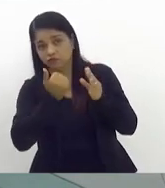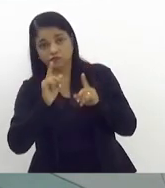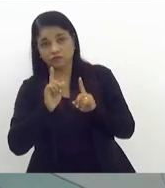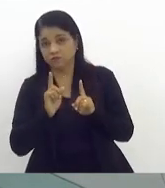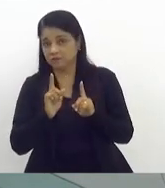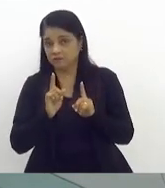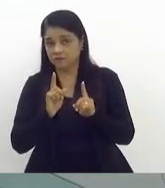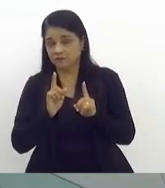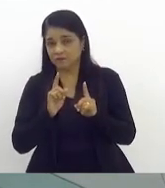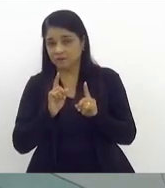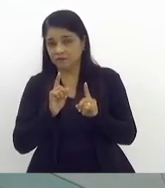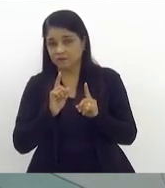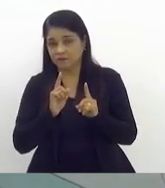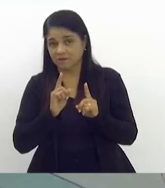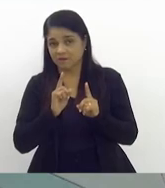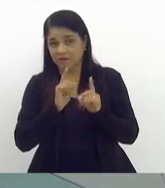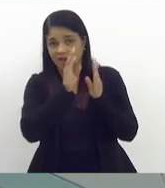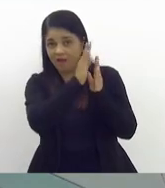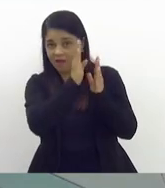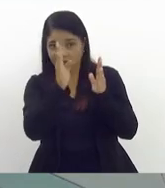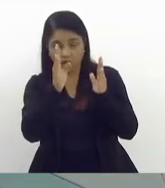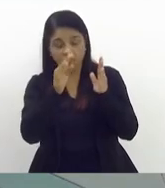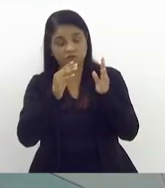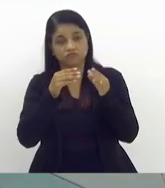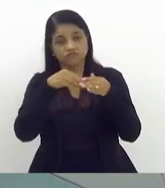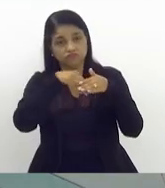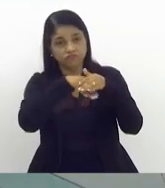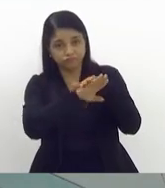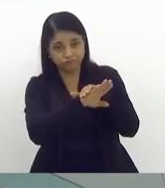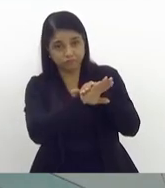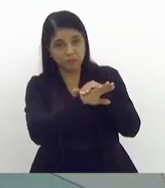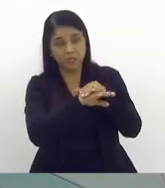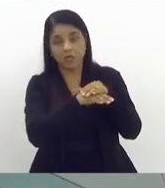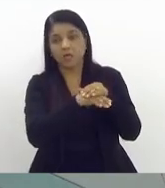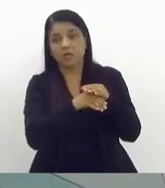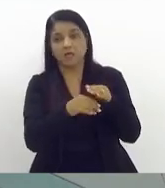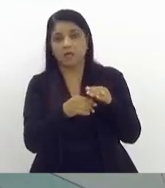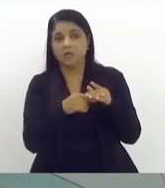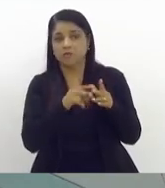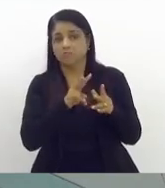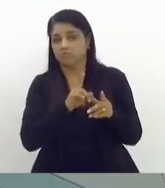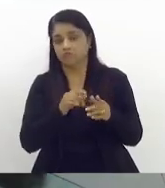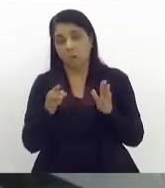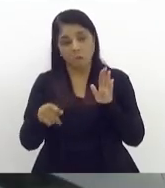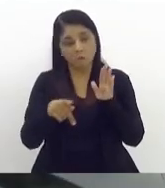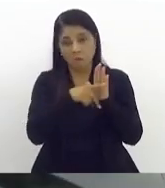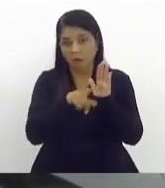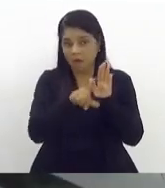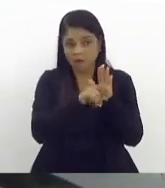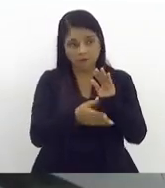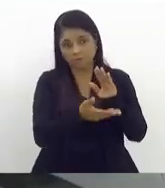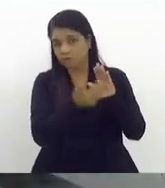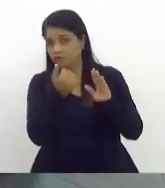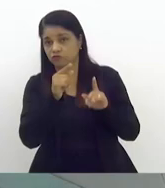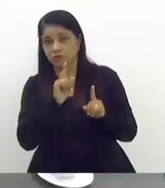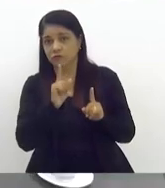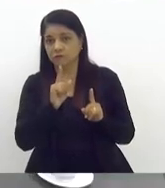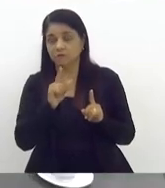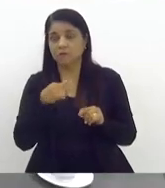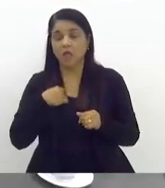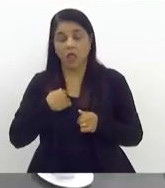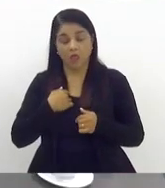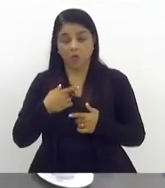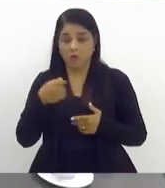Ele foi arquivo e não teria sido, pelo menos o que está aqui no sistema. Me permite? Me permite? Claro, claro. O que houve, me parece